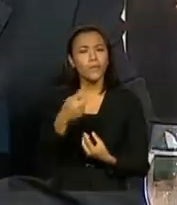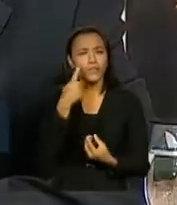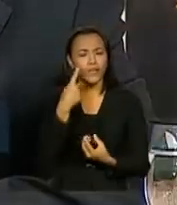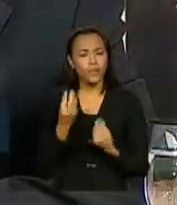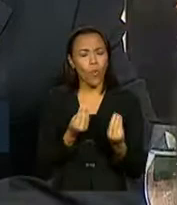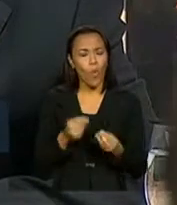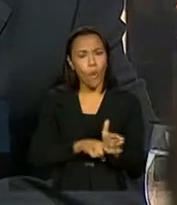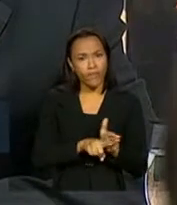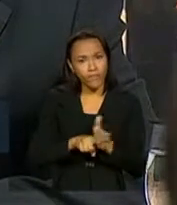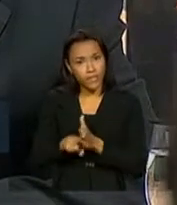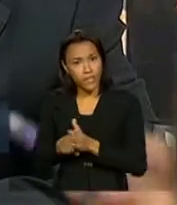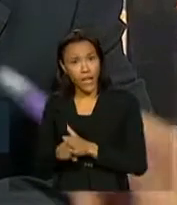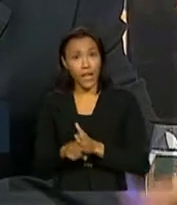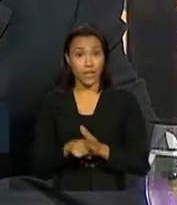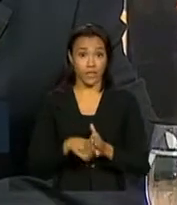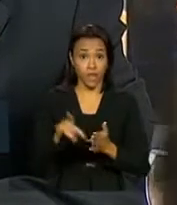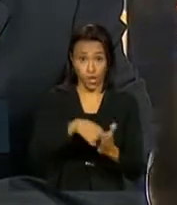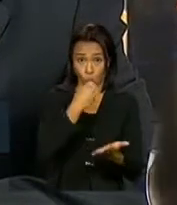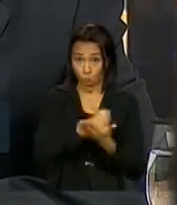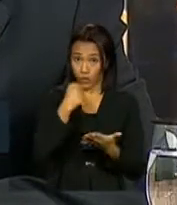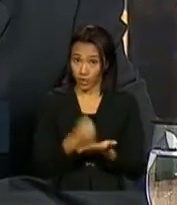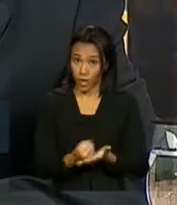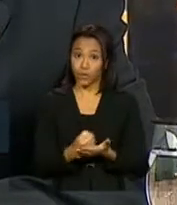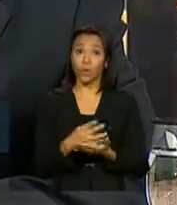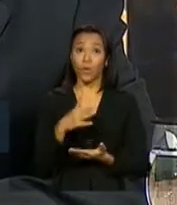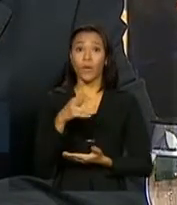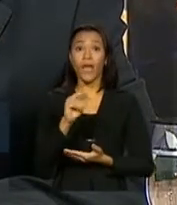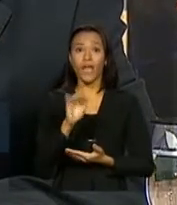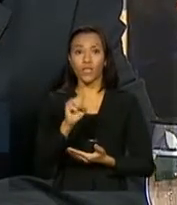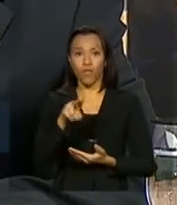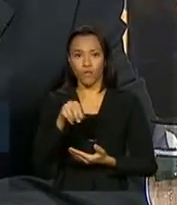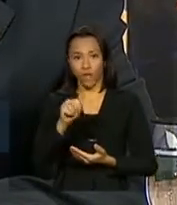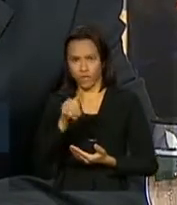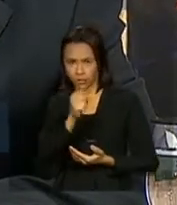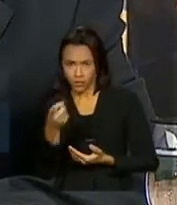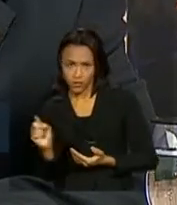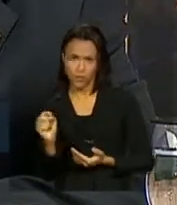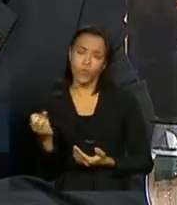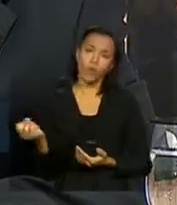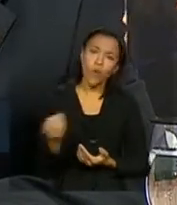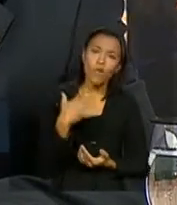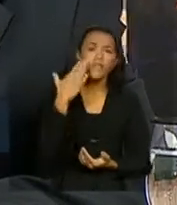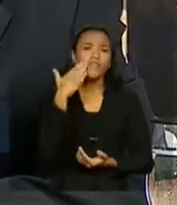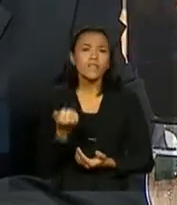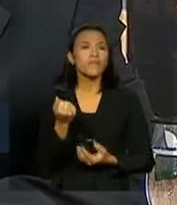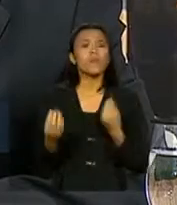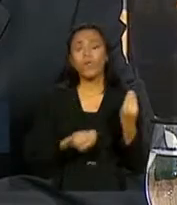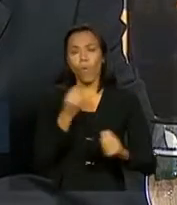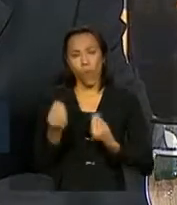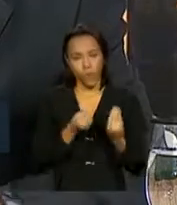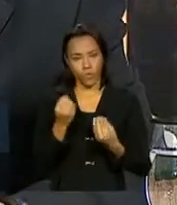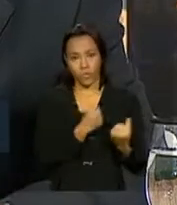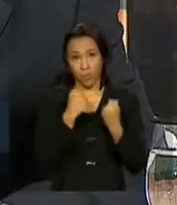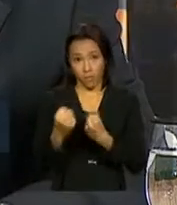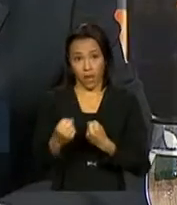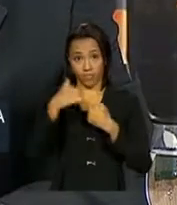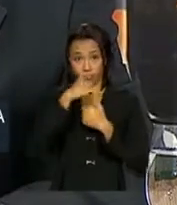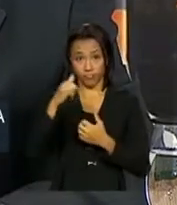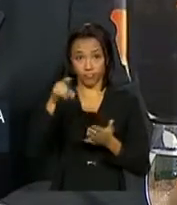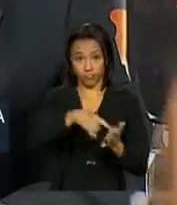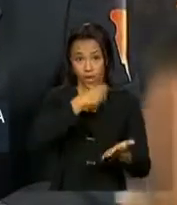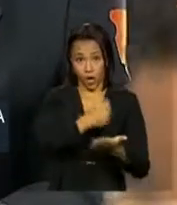as revisões, as renovações dos contratos de distribuição, novos impactos ainda teremos nas contas de energia, é isso.